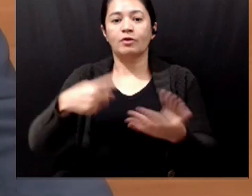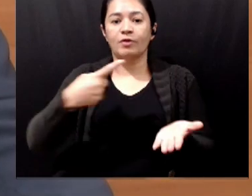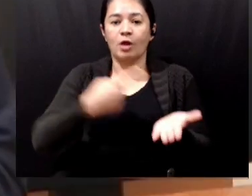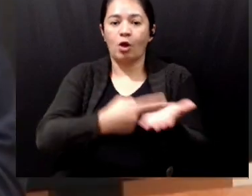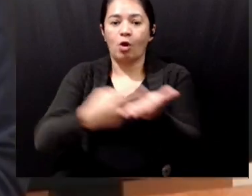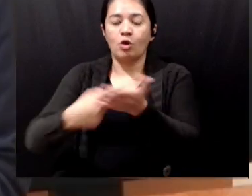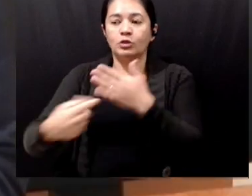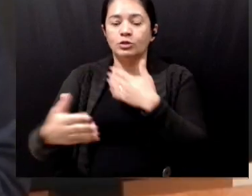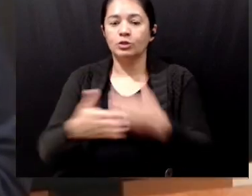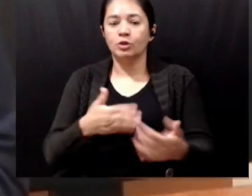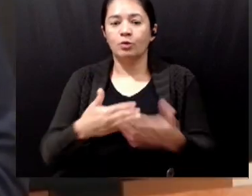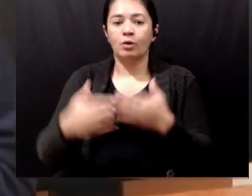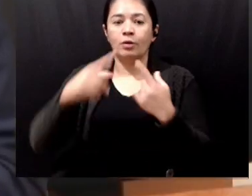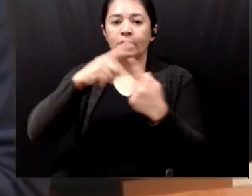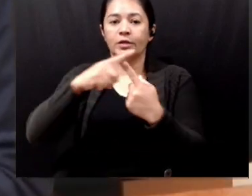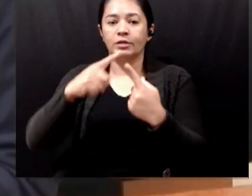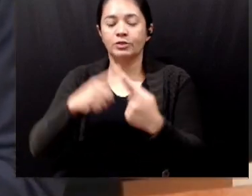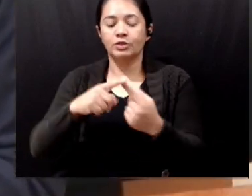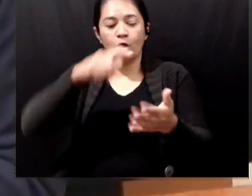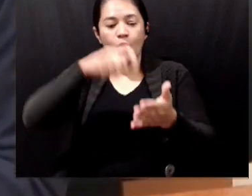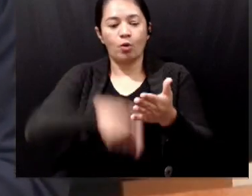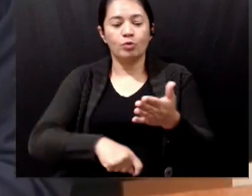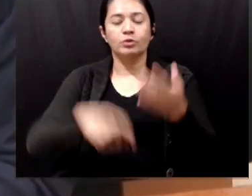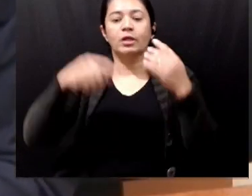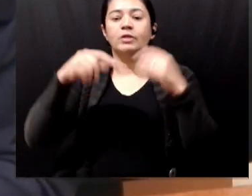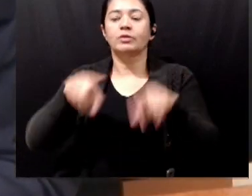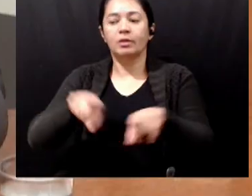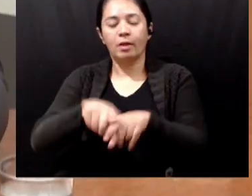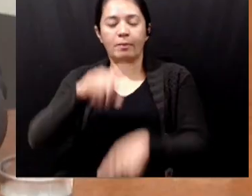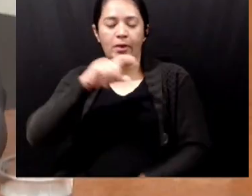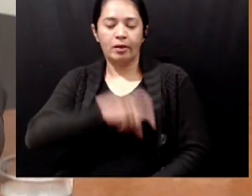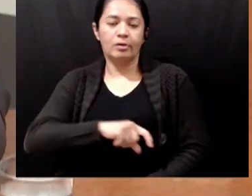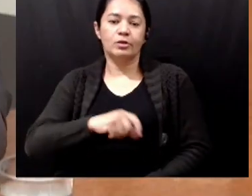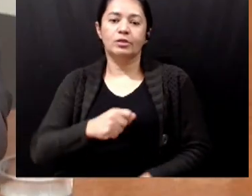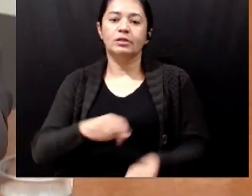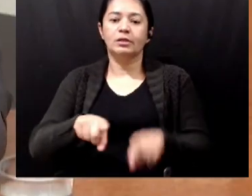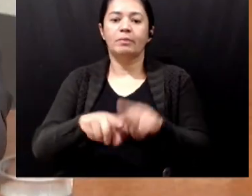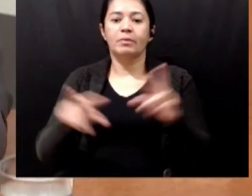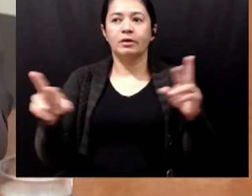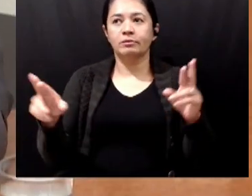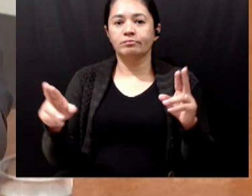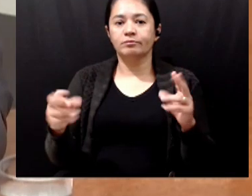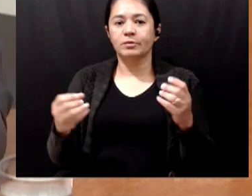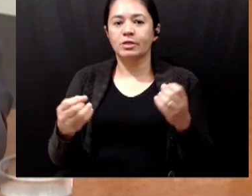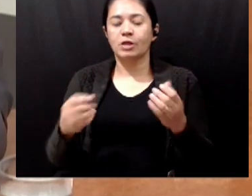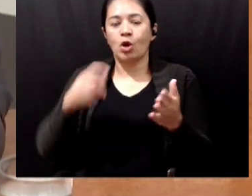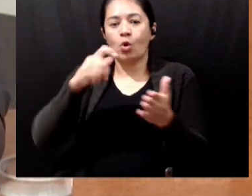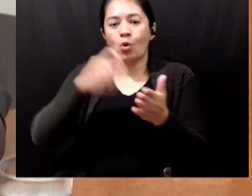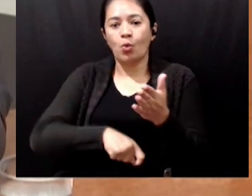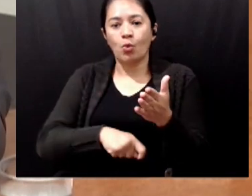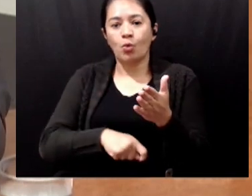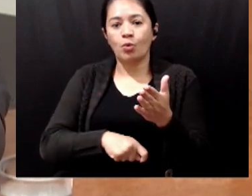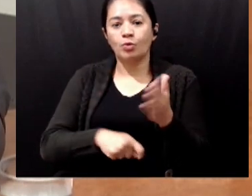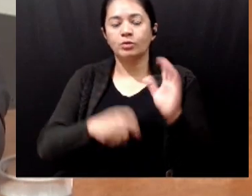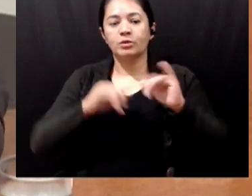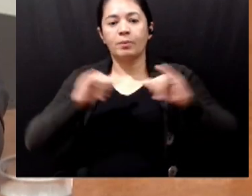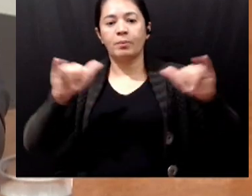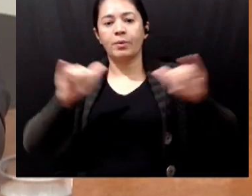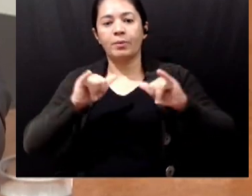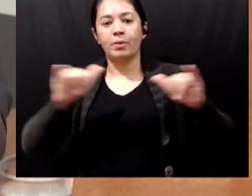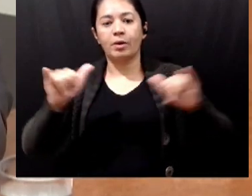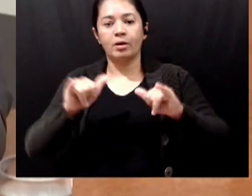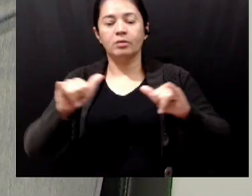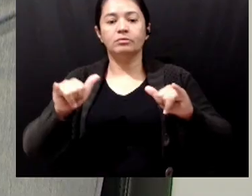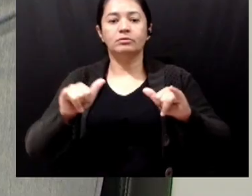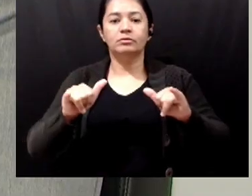natureza, contratos e consórcios, bem como os relacionados à contratação de propaganda e publicidade oficial